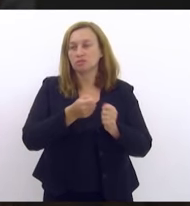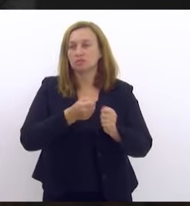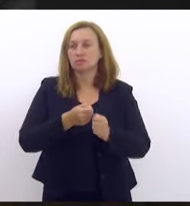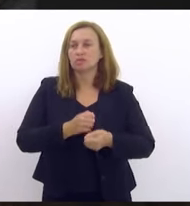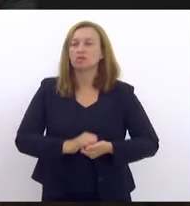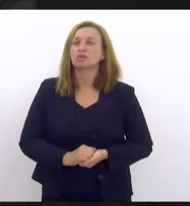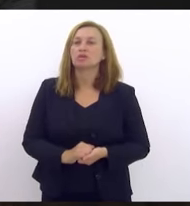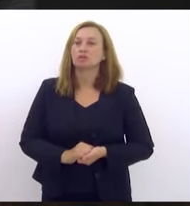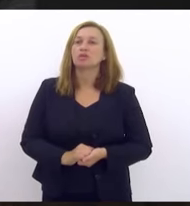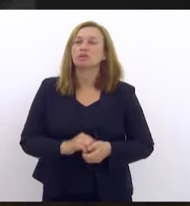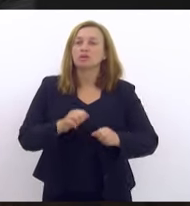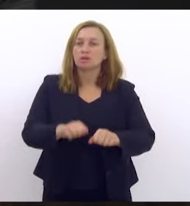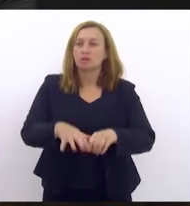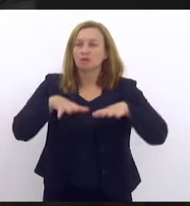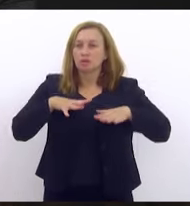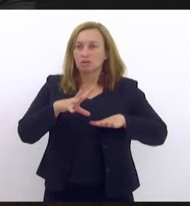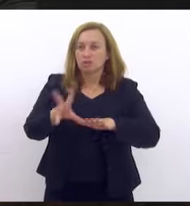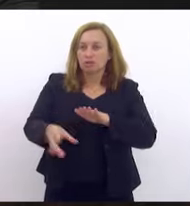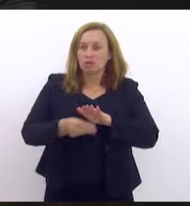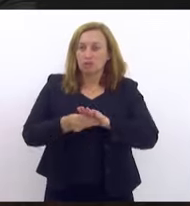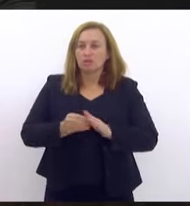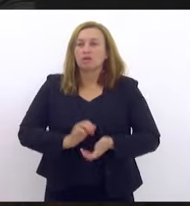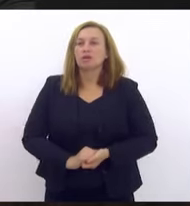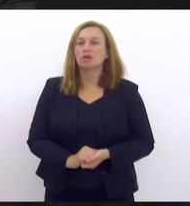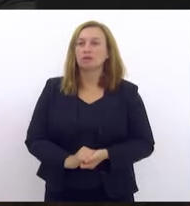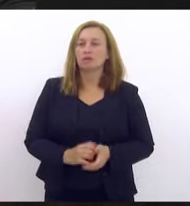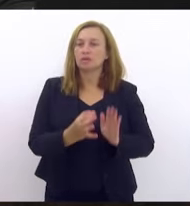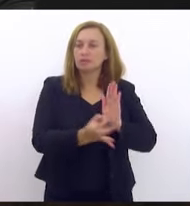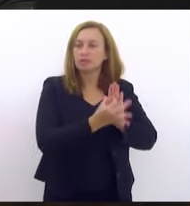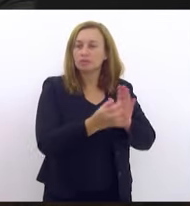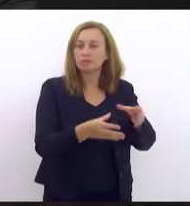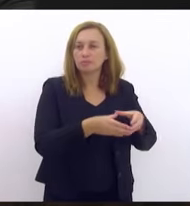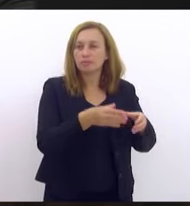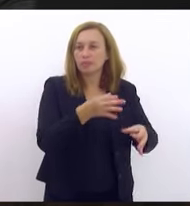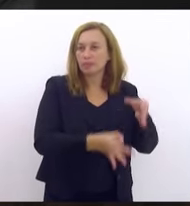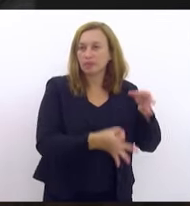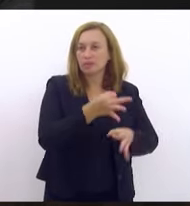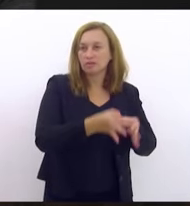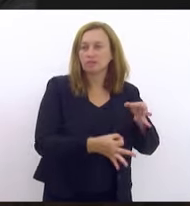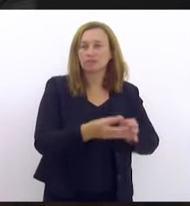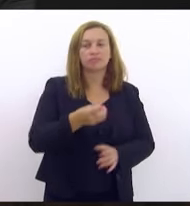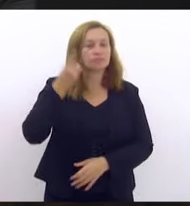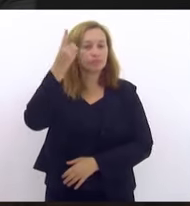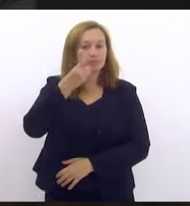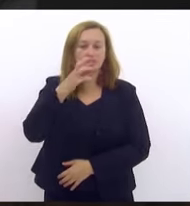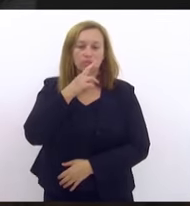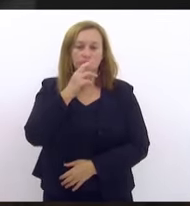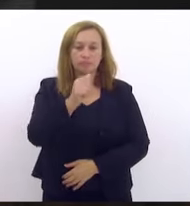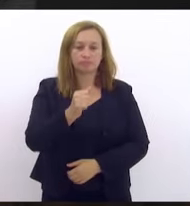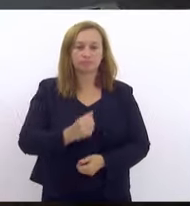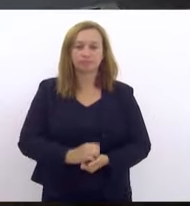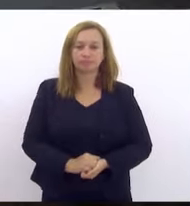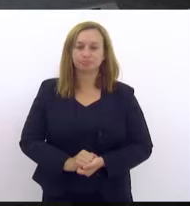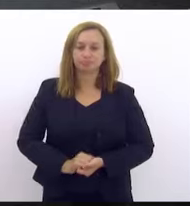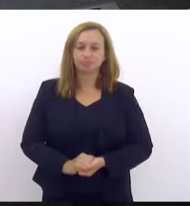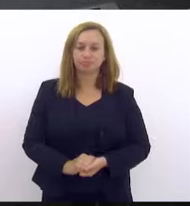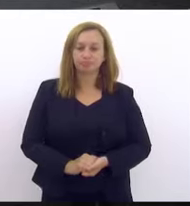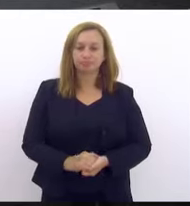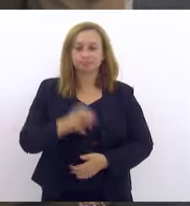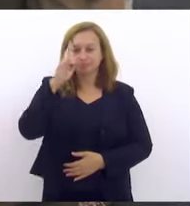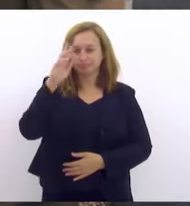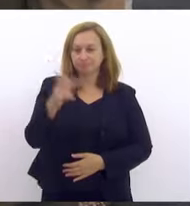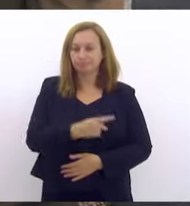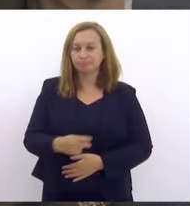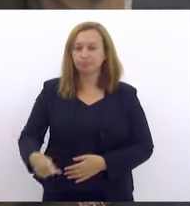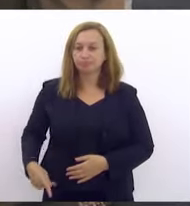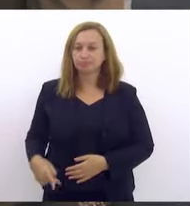Financeira e Controle, a emenda de plenário. Para emitir parecer pela Comissão de Constituição e Justiça, deputado Rodrigo Amorim. Senhor presidente,